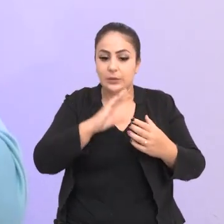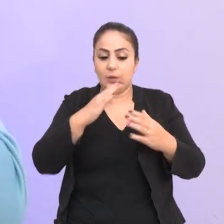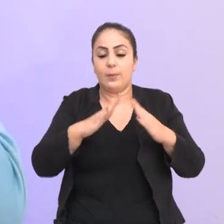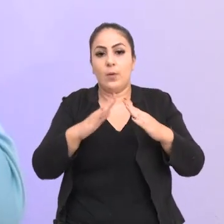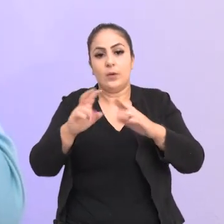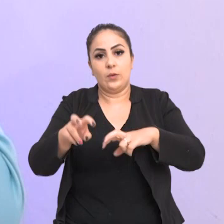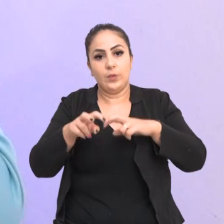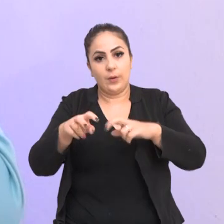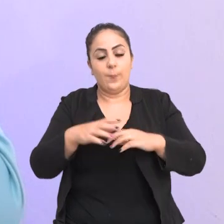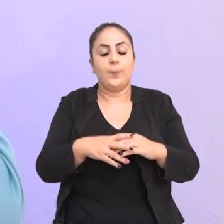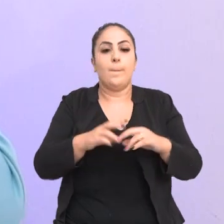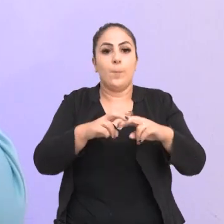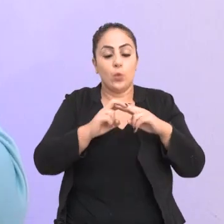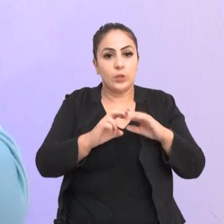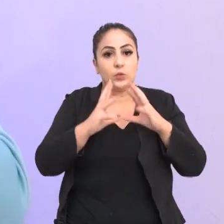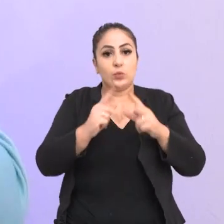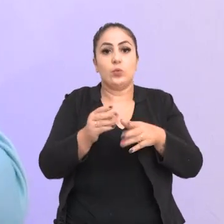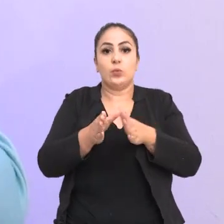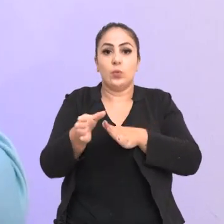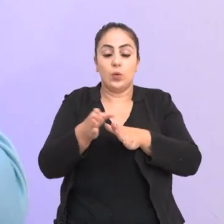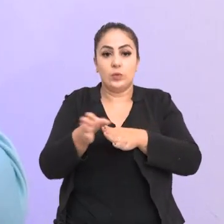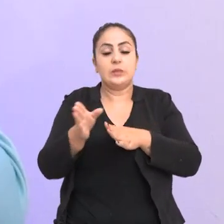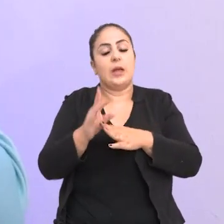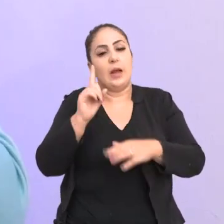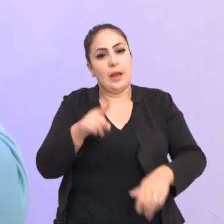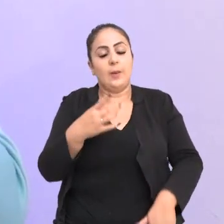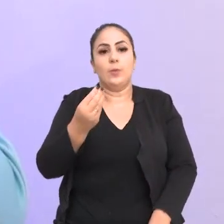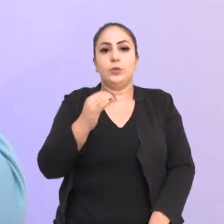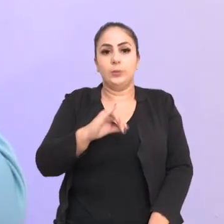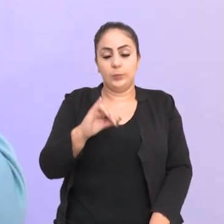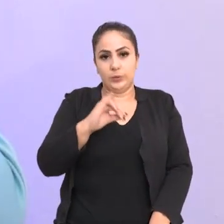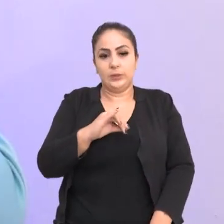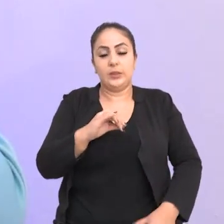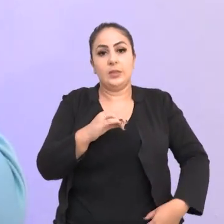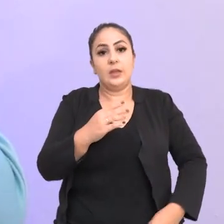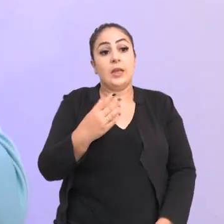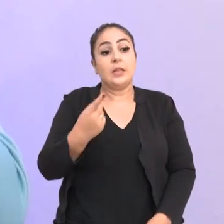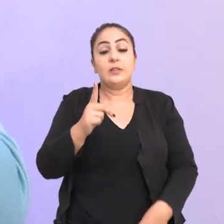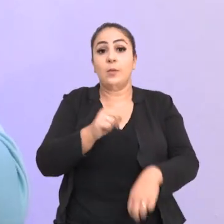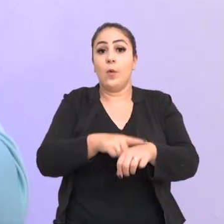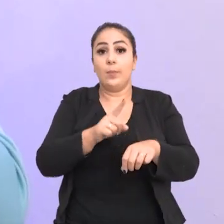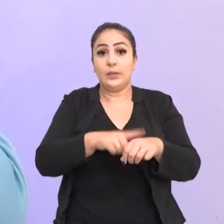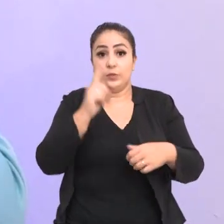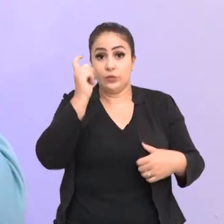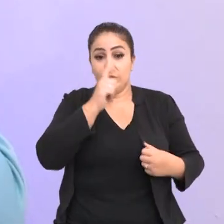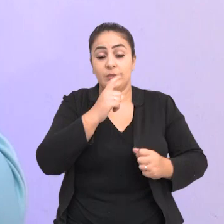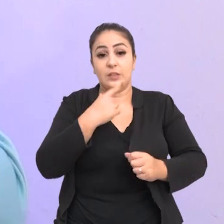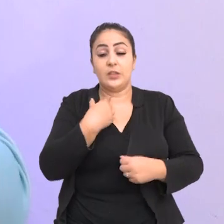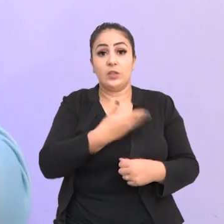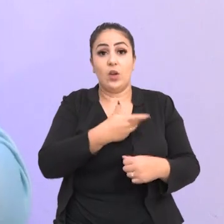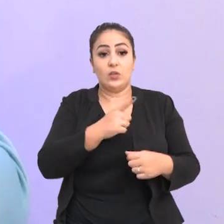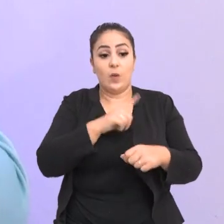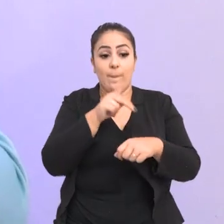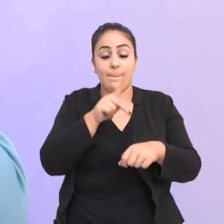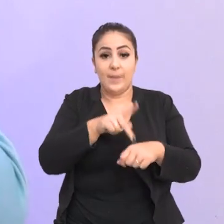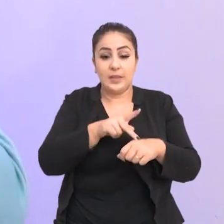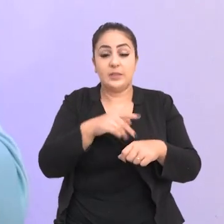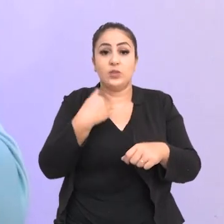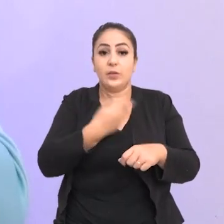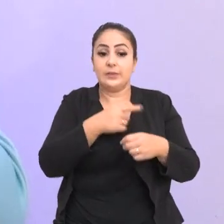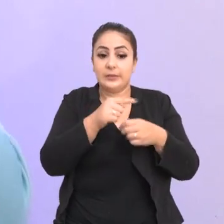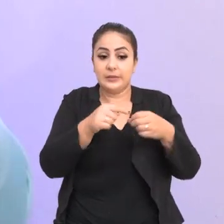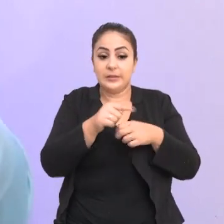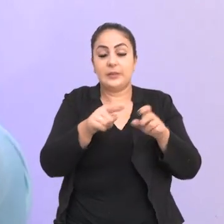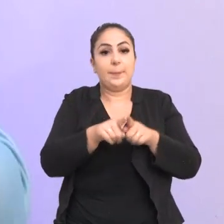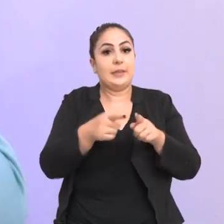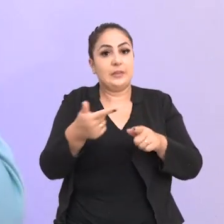que vivem lá no meio rural. Então os conselhos são muito importantes e num momento difícil que o nosso país e